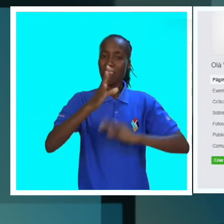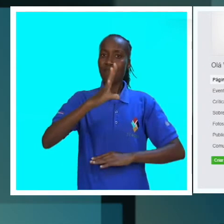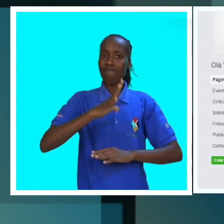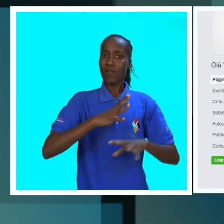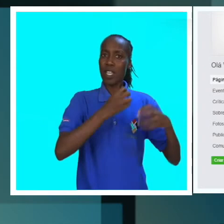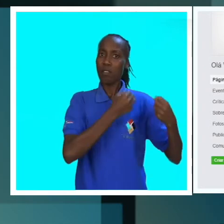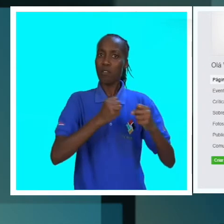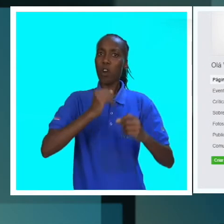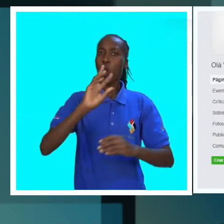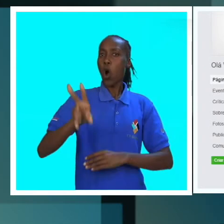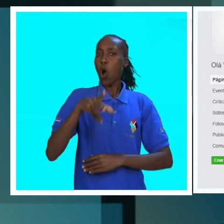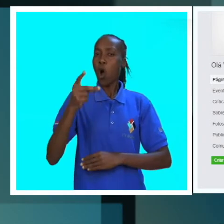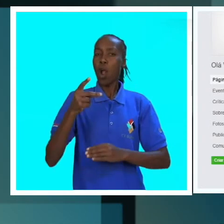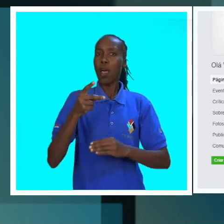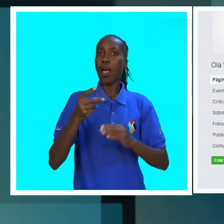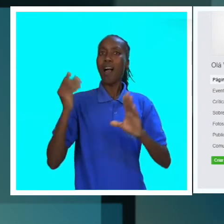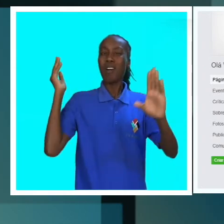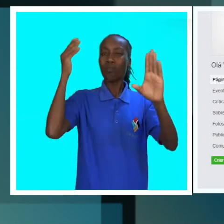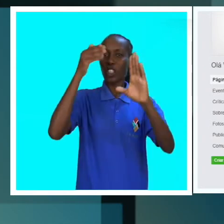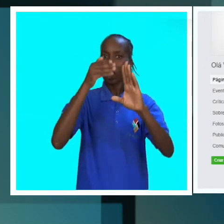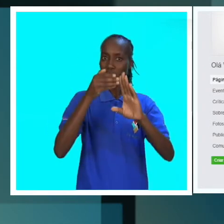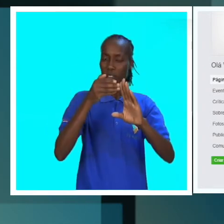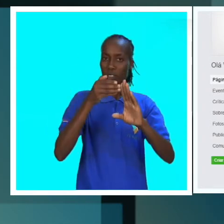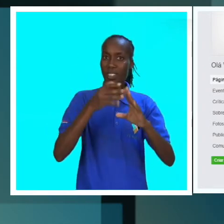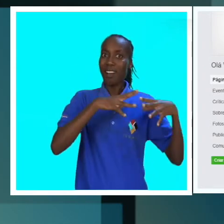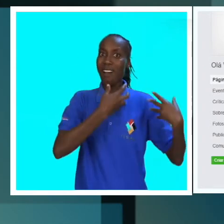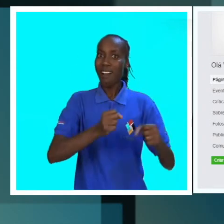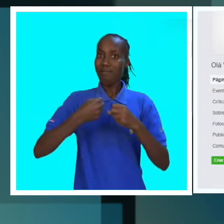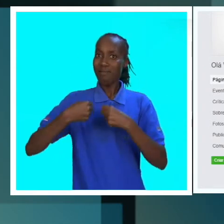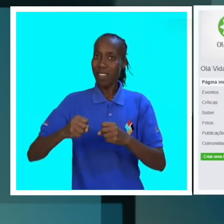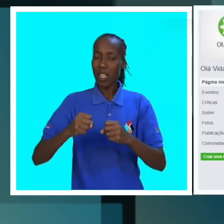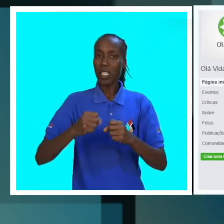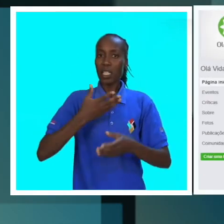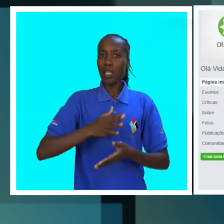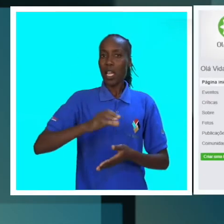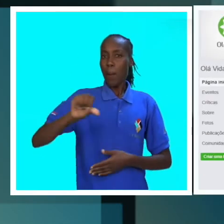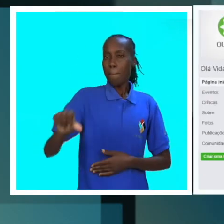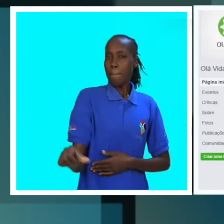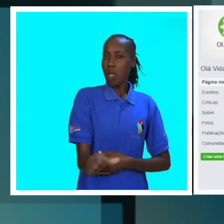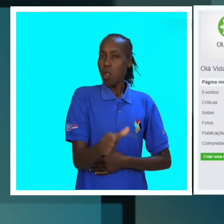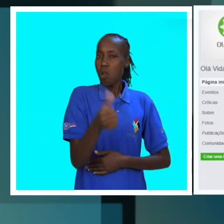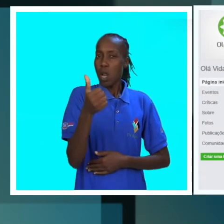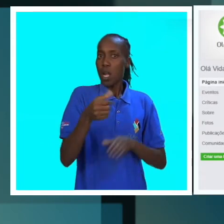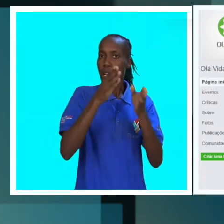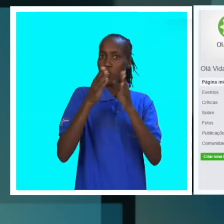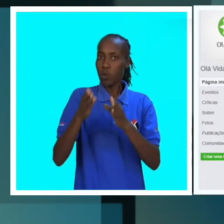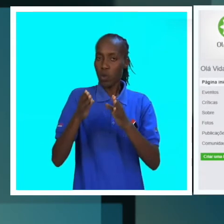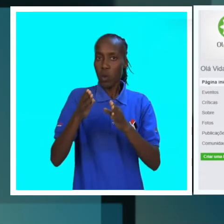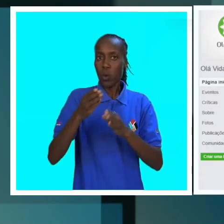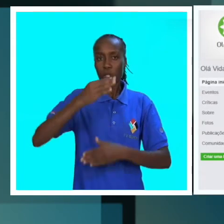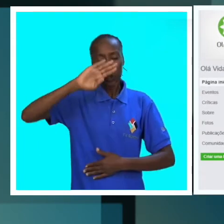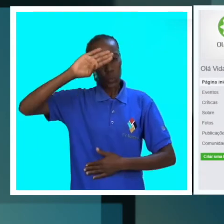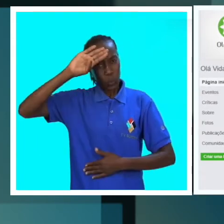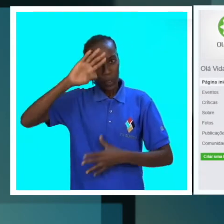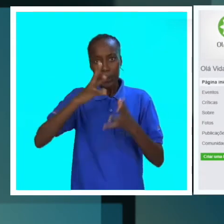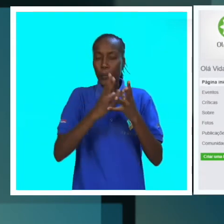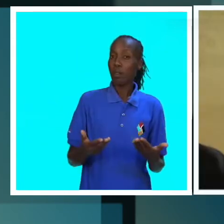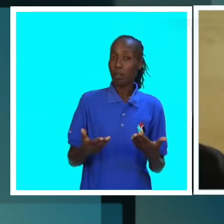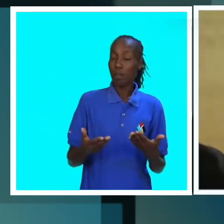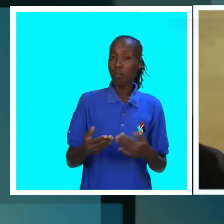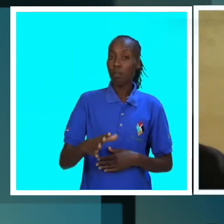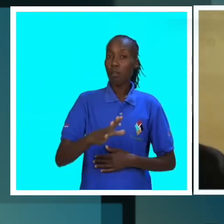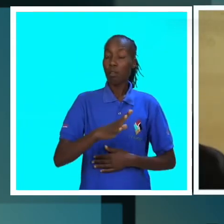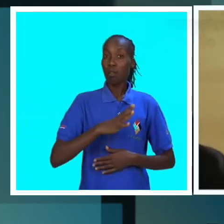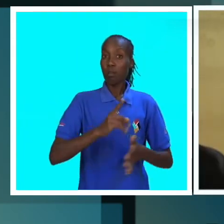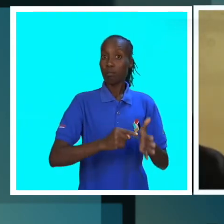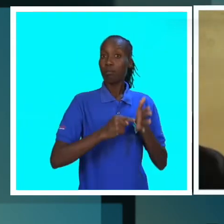desenvolve outras atividades com o objetivo de melhorar a qualidade de vida dos pacientes. Temos,